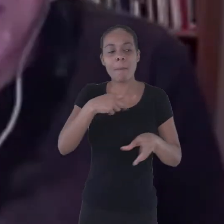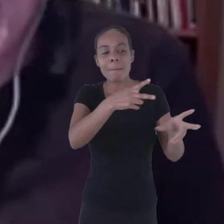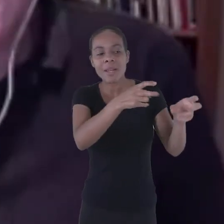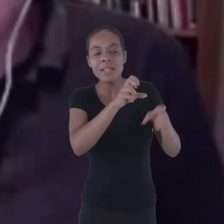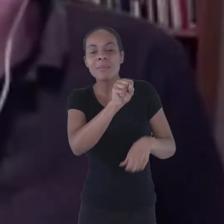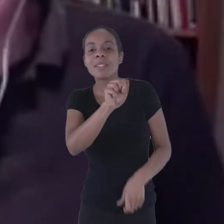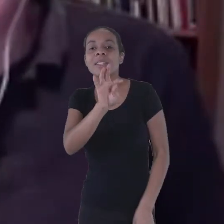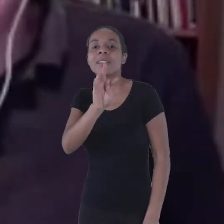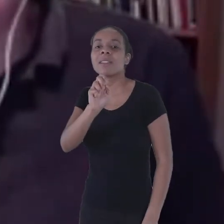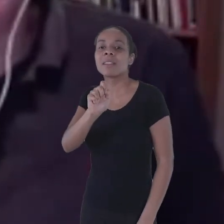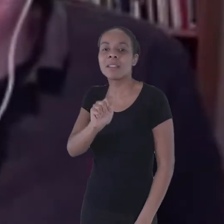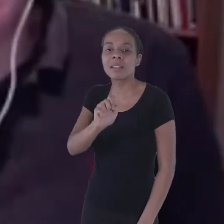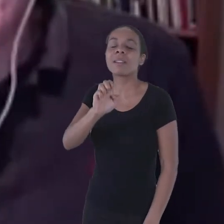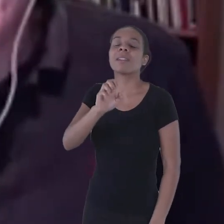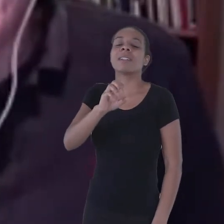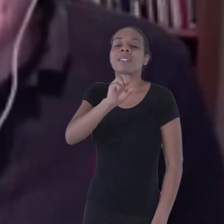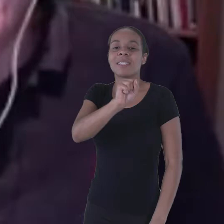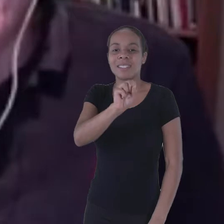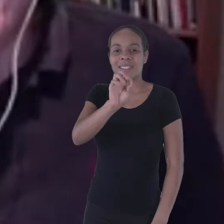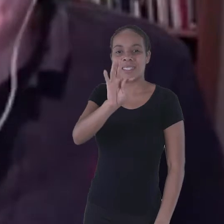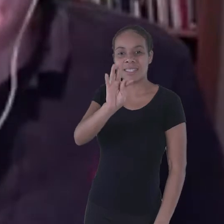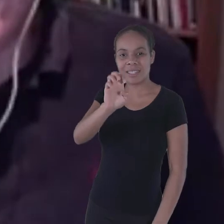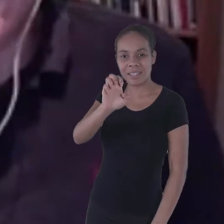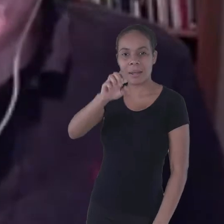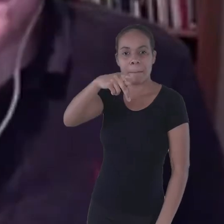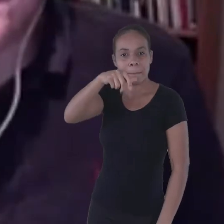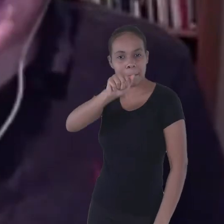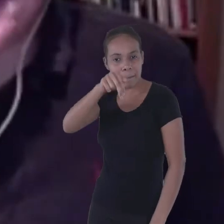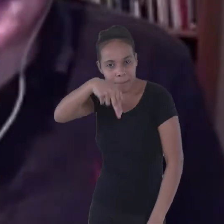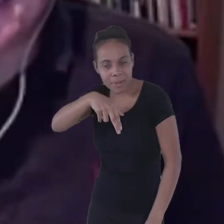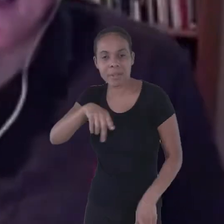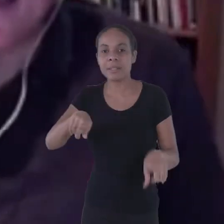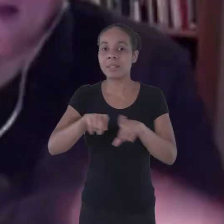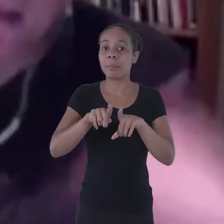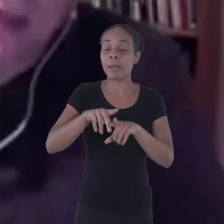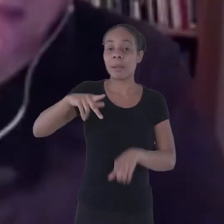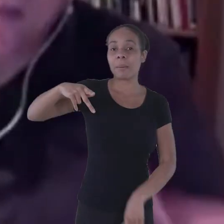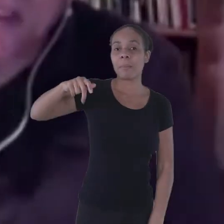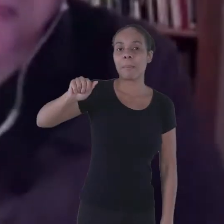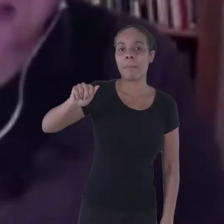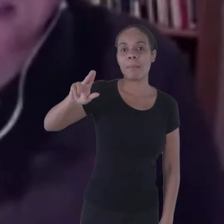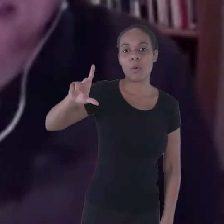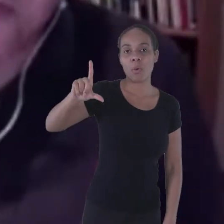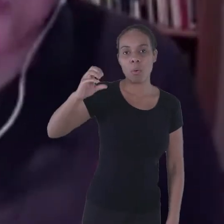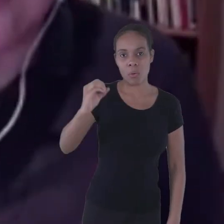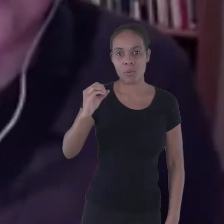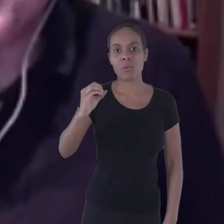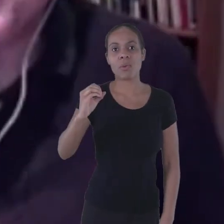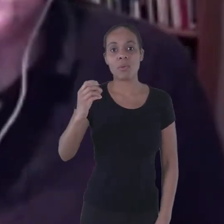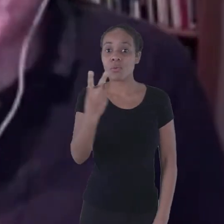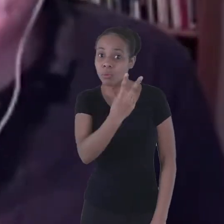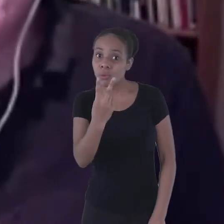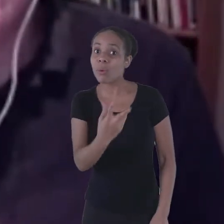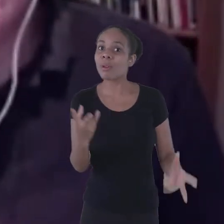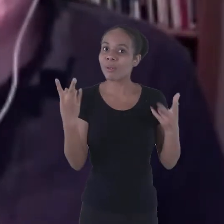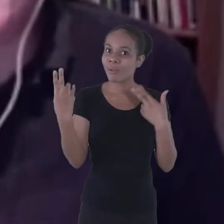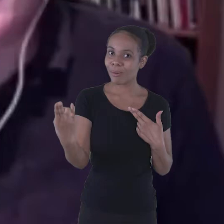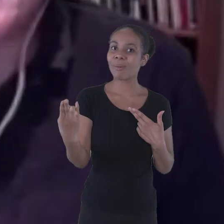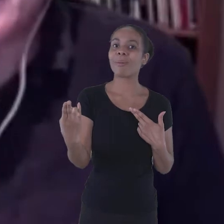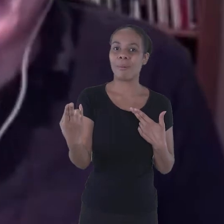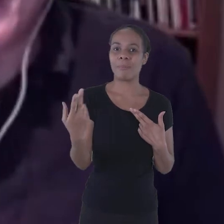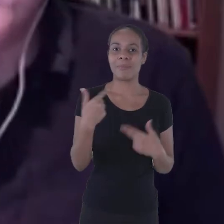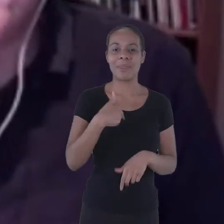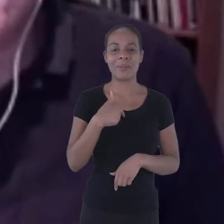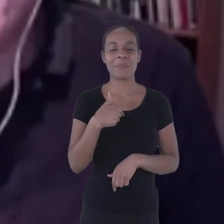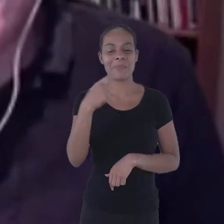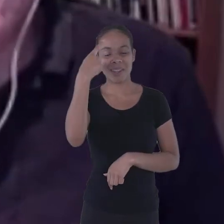né? Quando a gente se encontrou, eu e o Paulo, para a gente fazer, depois das peças que a gente montou juntos e tal, montar ali a Casa